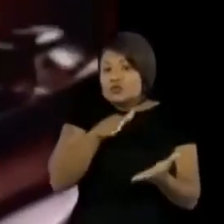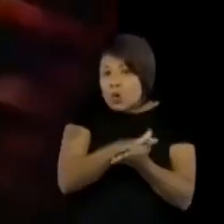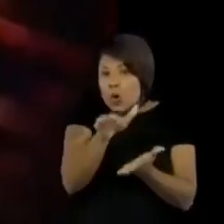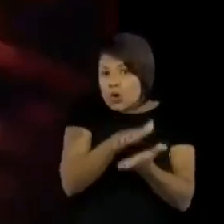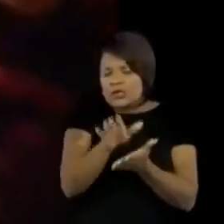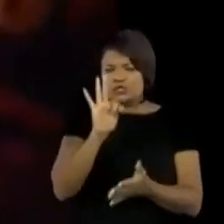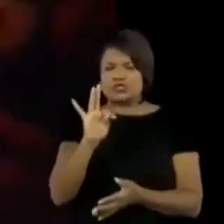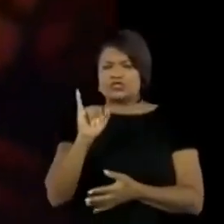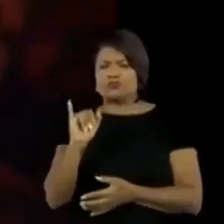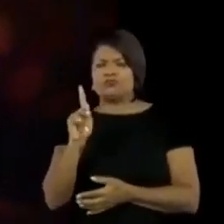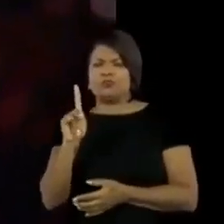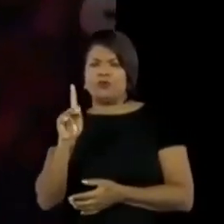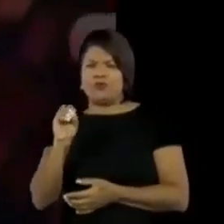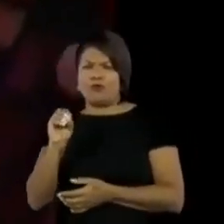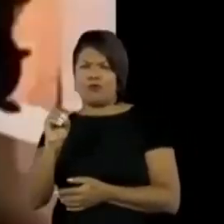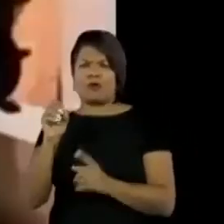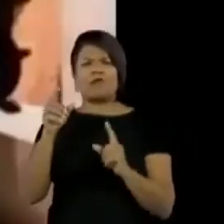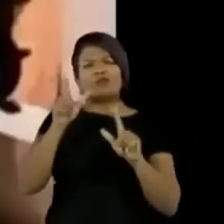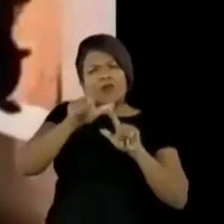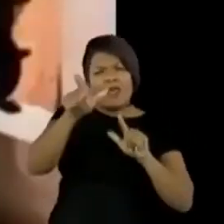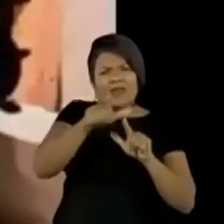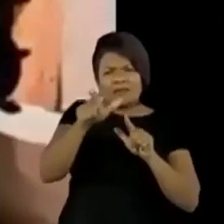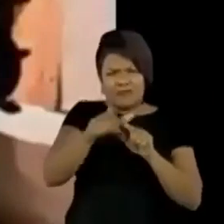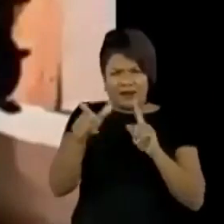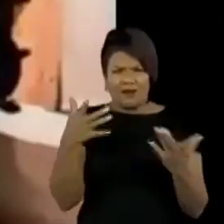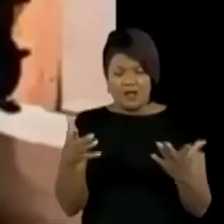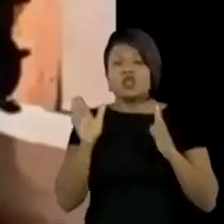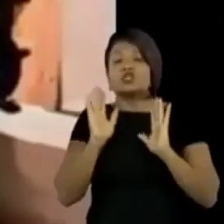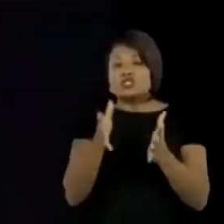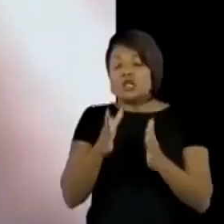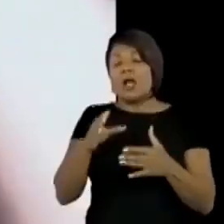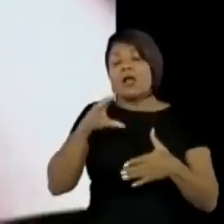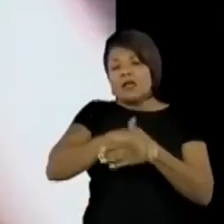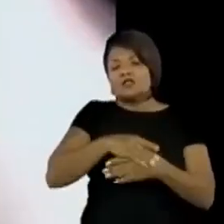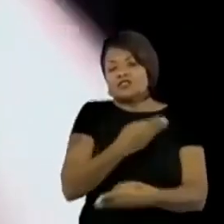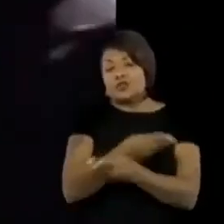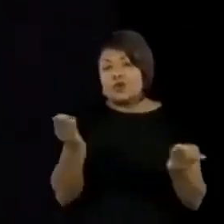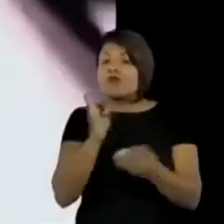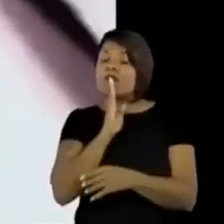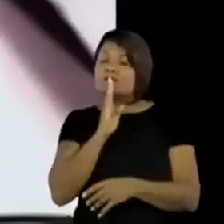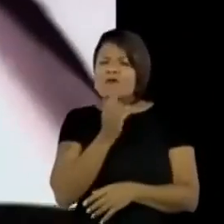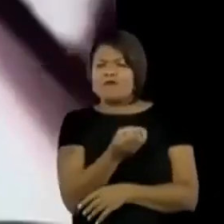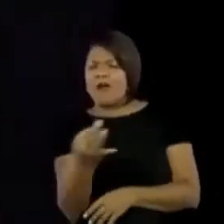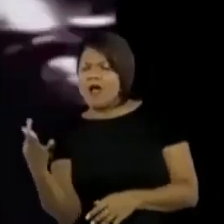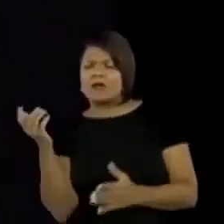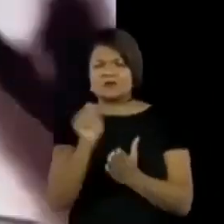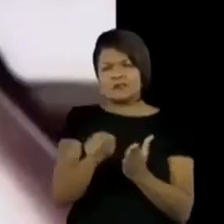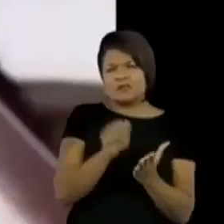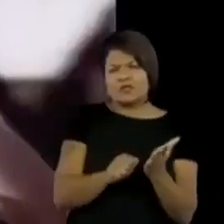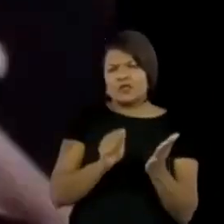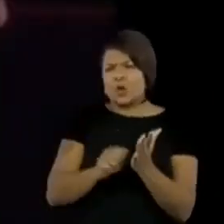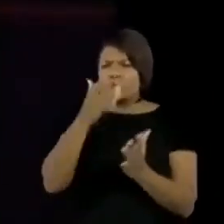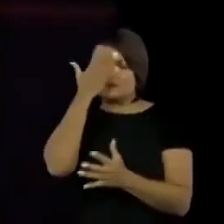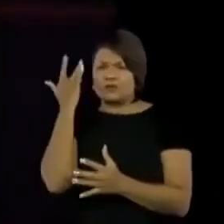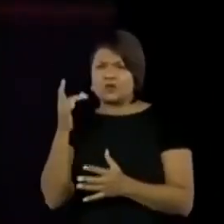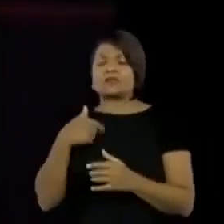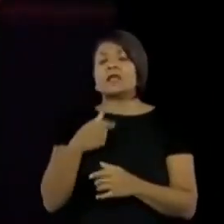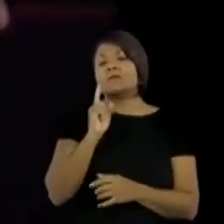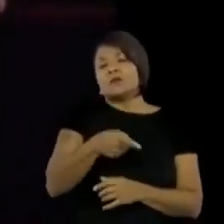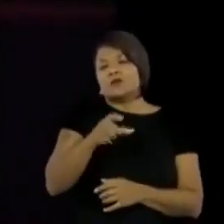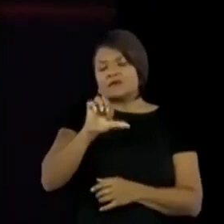Foi por intermédio de Paula que conheceu vários escritores e publicou seu primeiro poema em 1855.